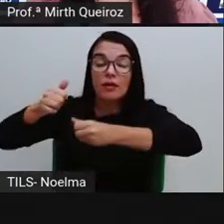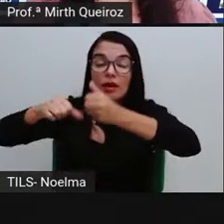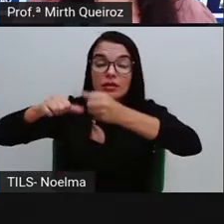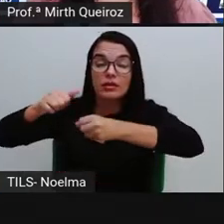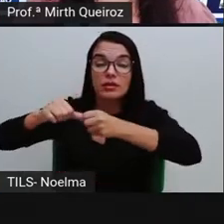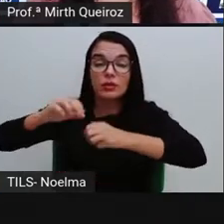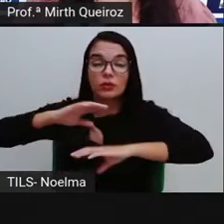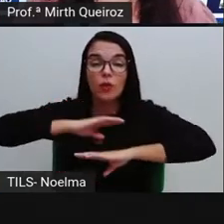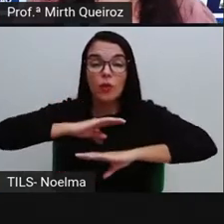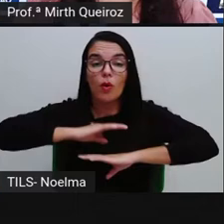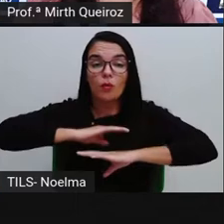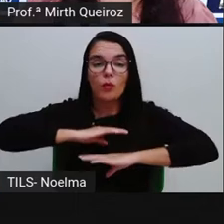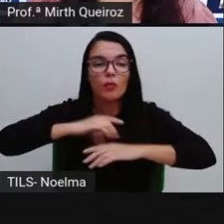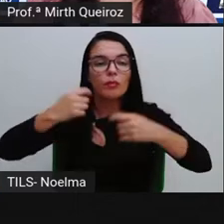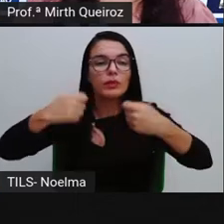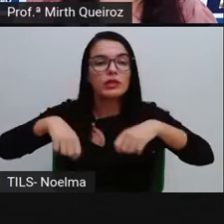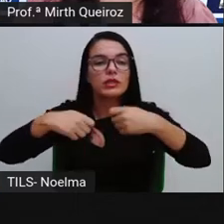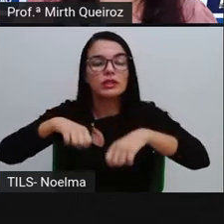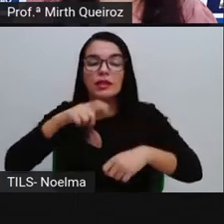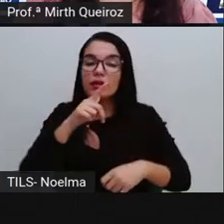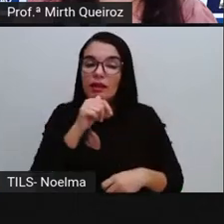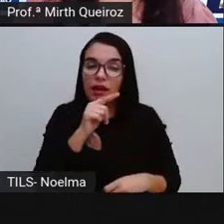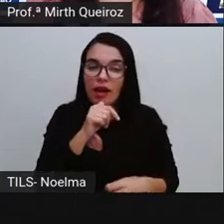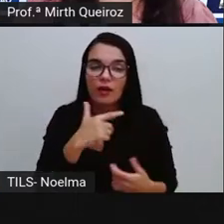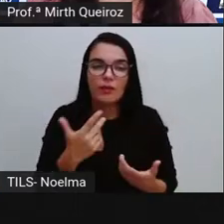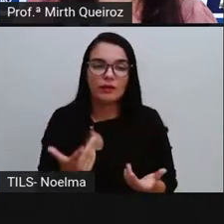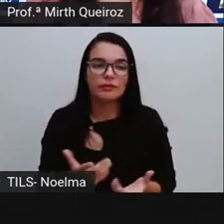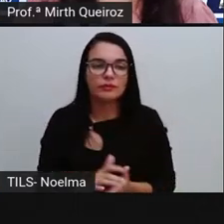uma necessidade do corpo humano.